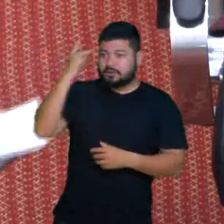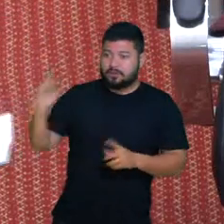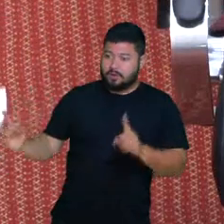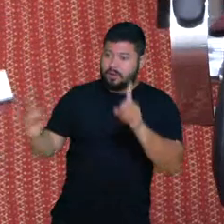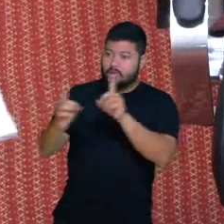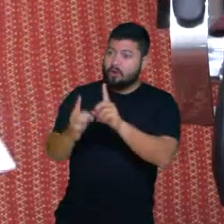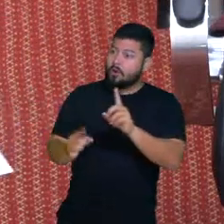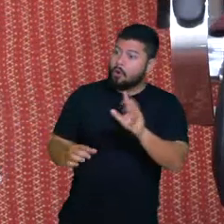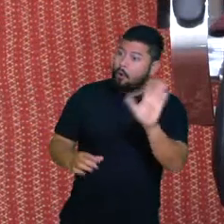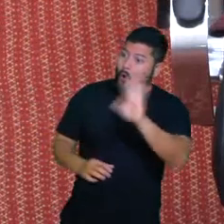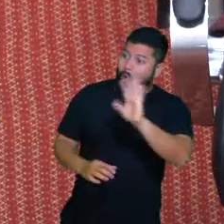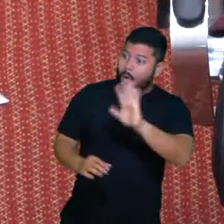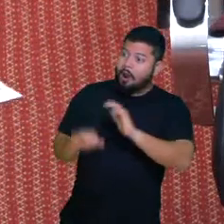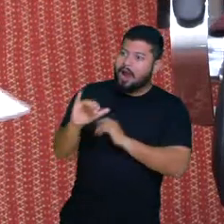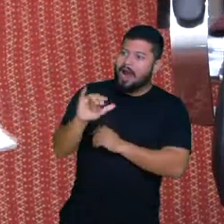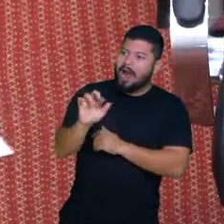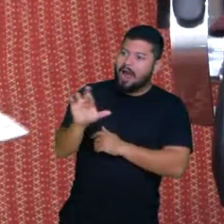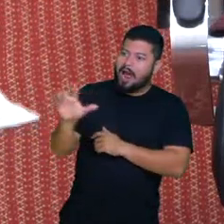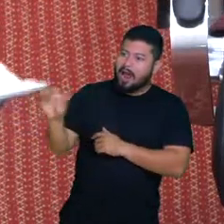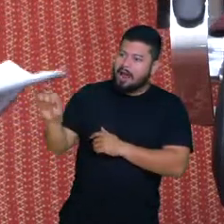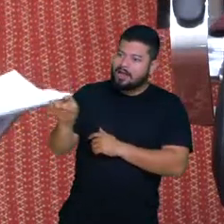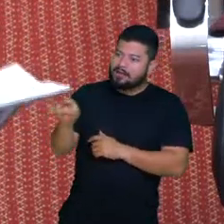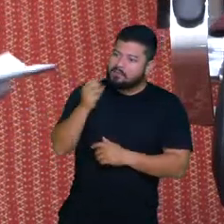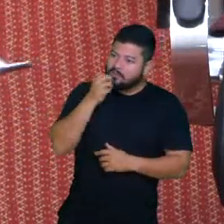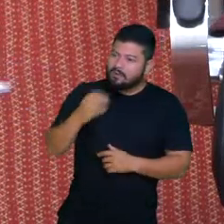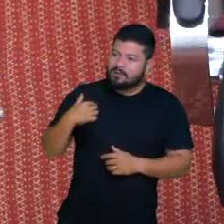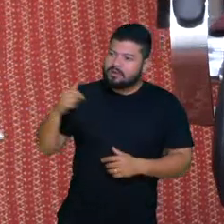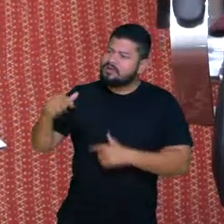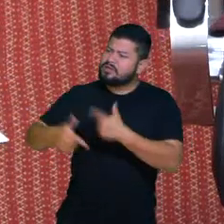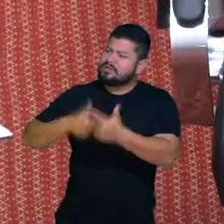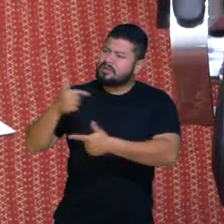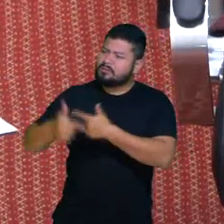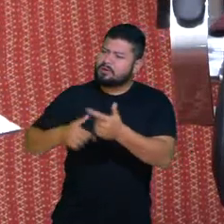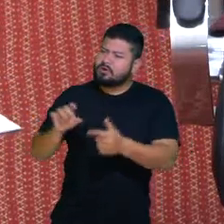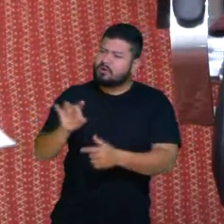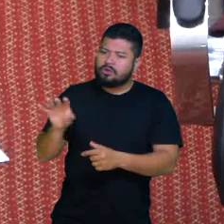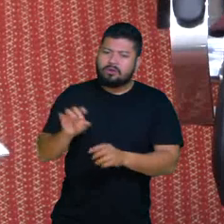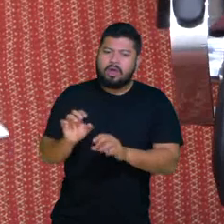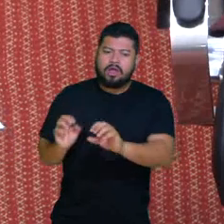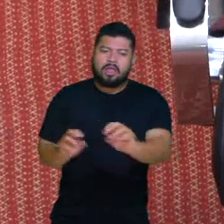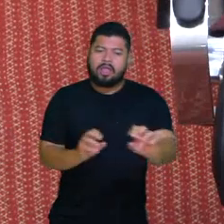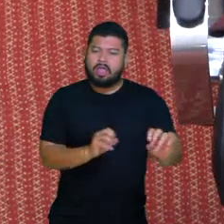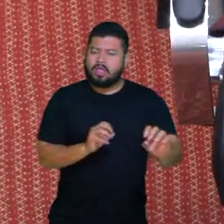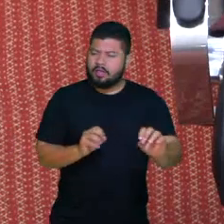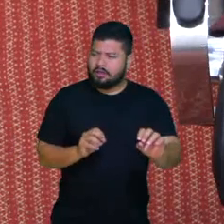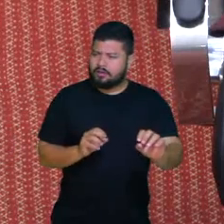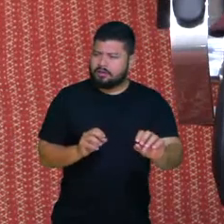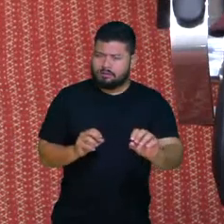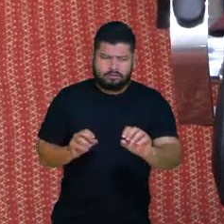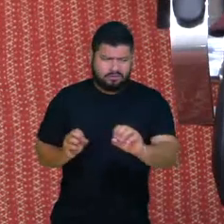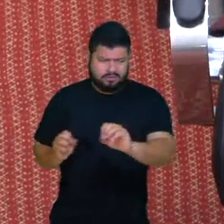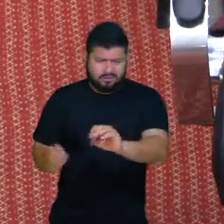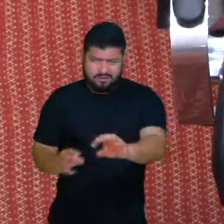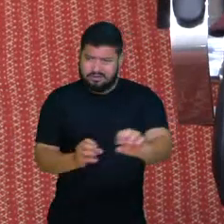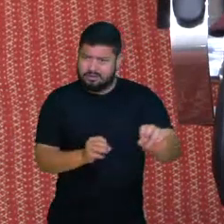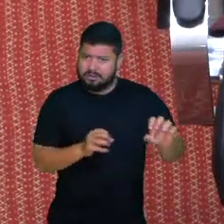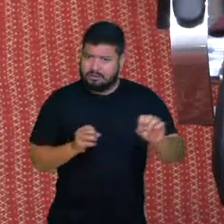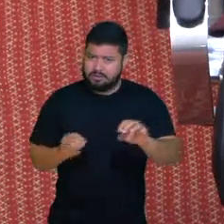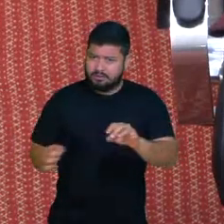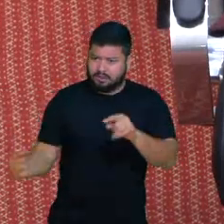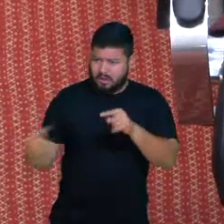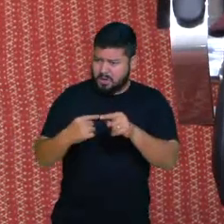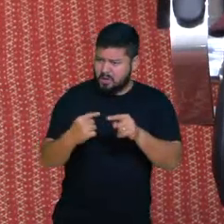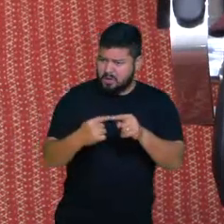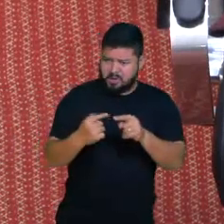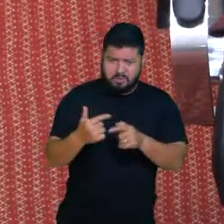Carla tudo bom Tu tá trabalhando só tá dando aula como se dar aula não fosse